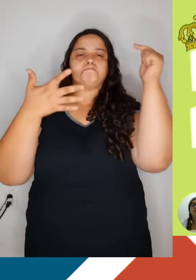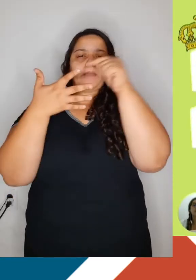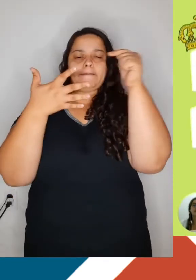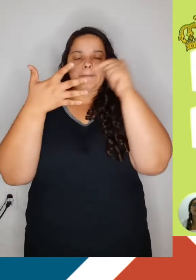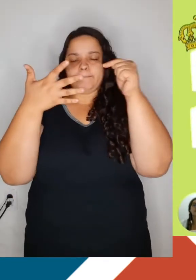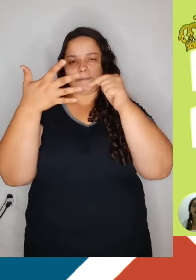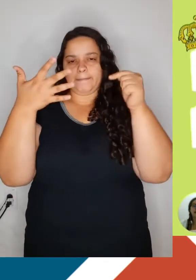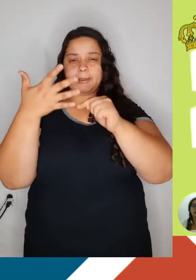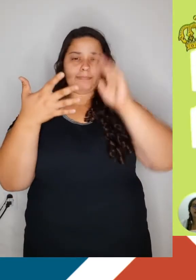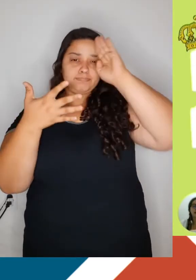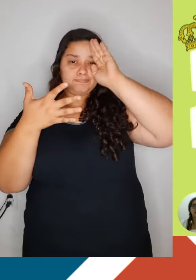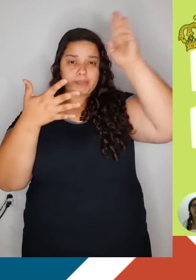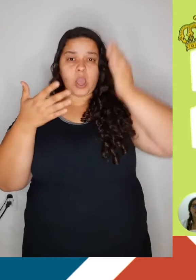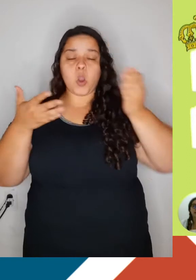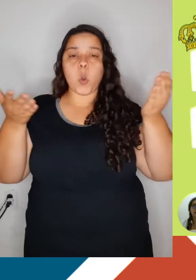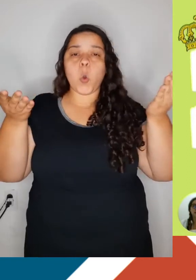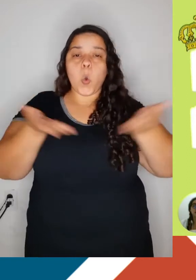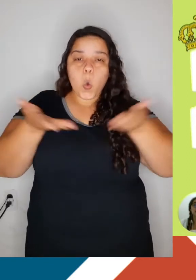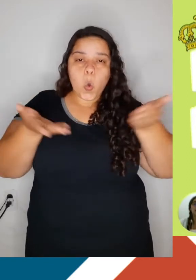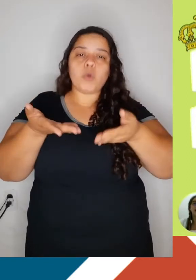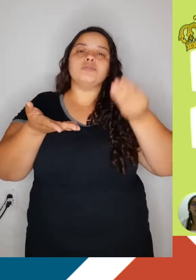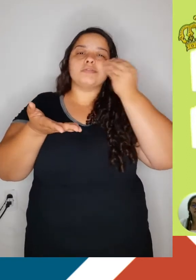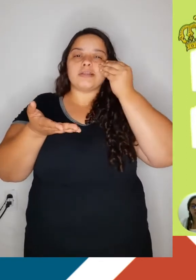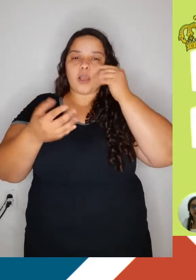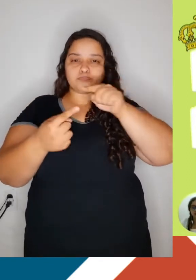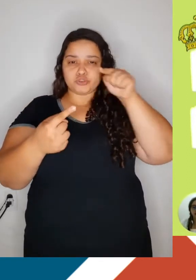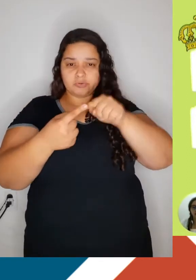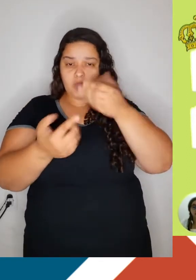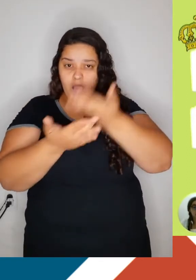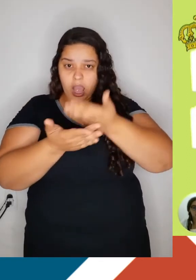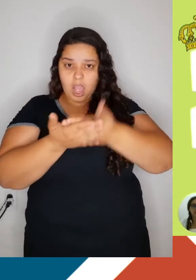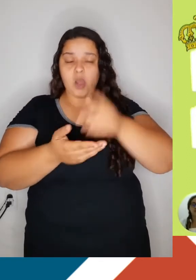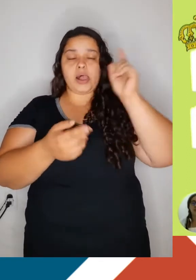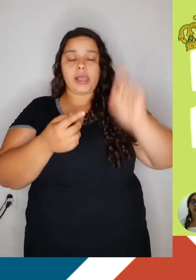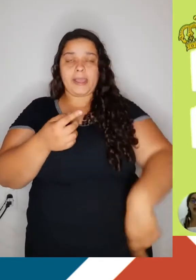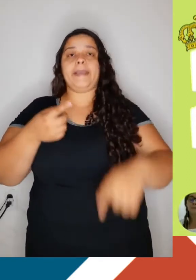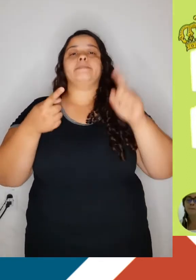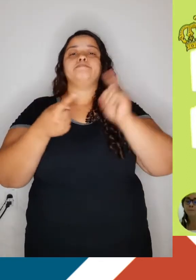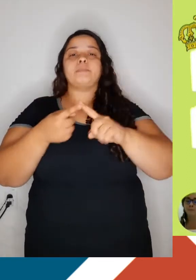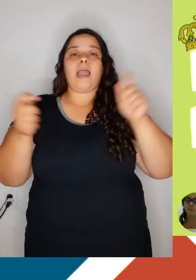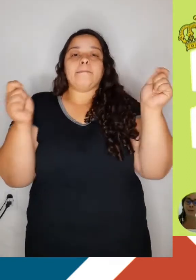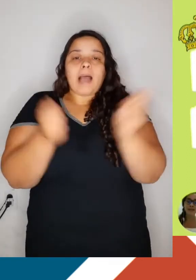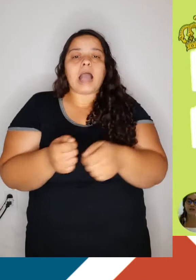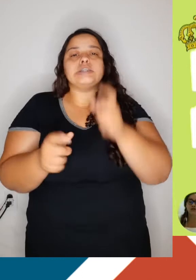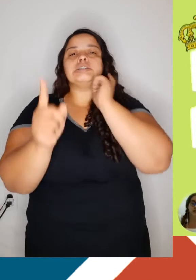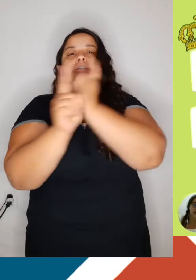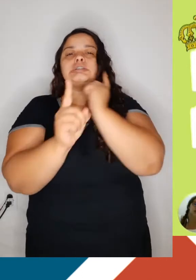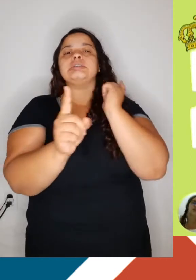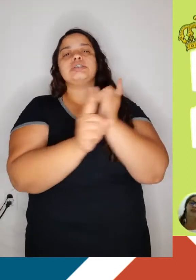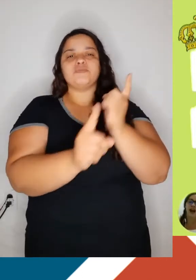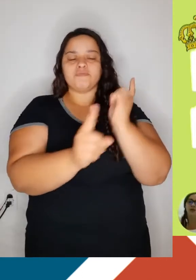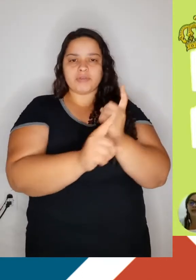Alguns pontos principais que a gente pretende chegar com essa aula são a capacidade